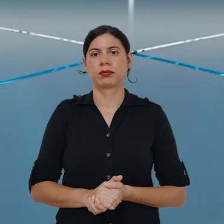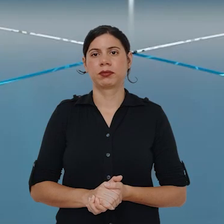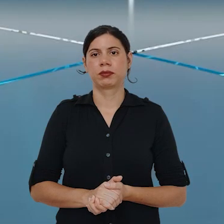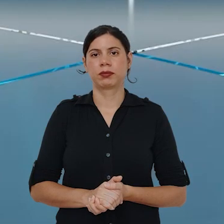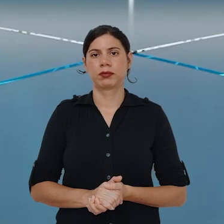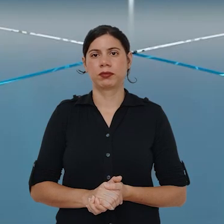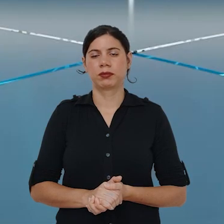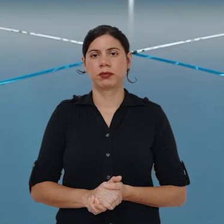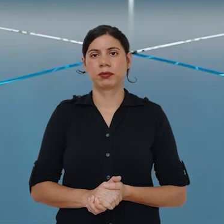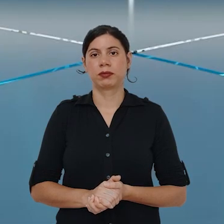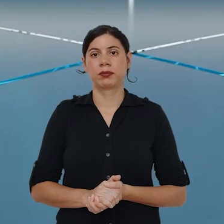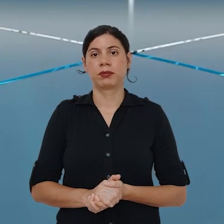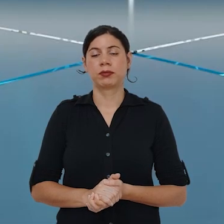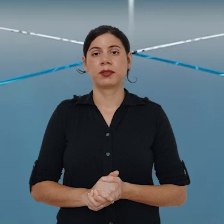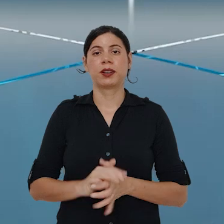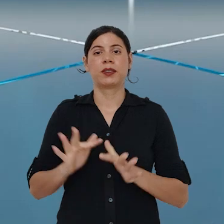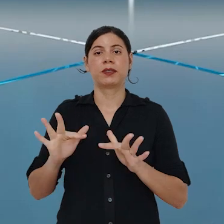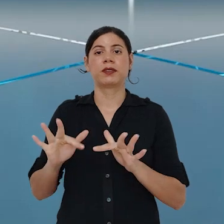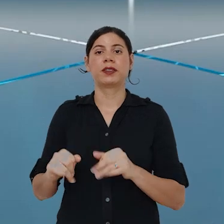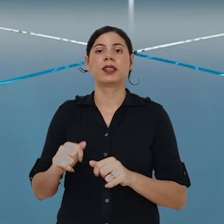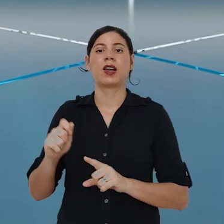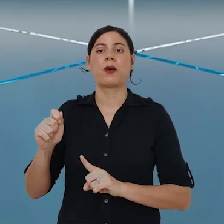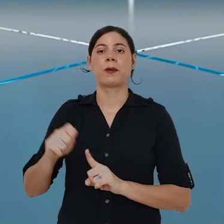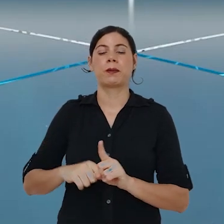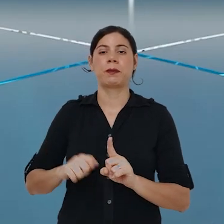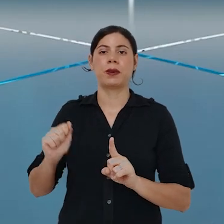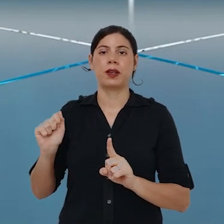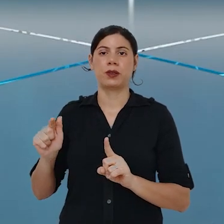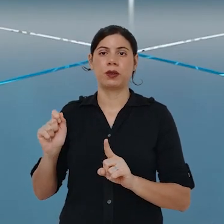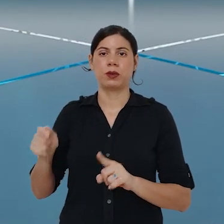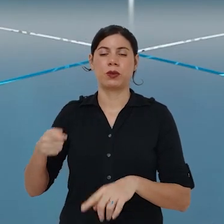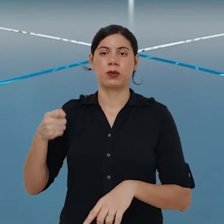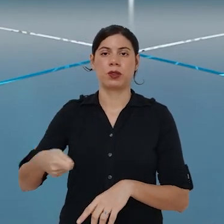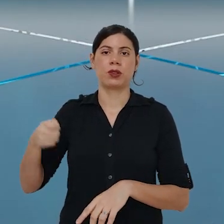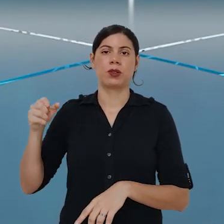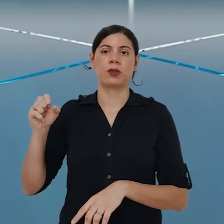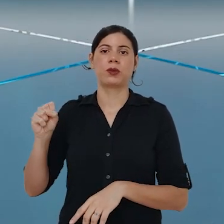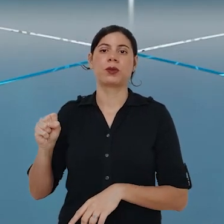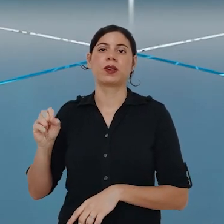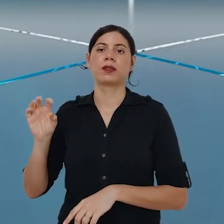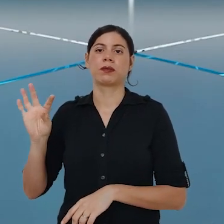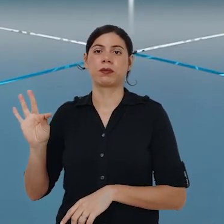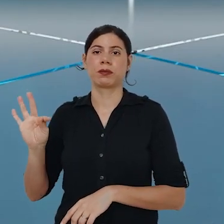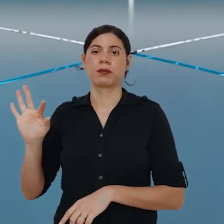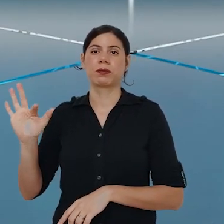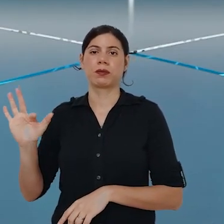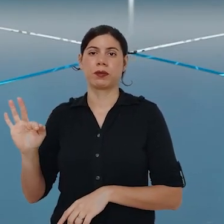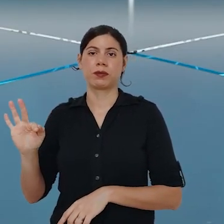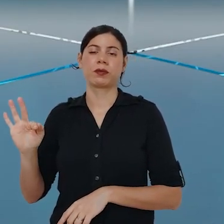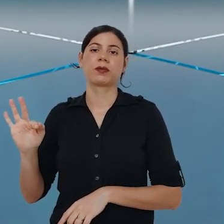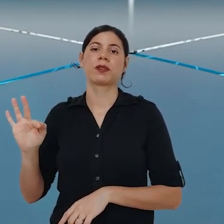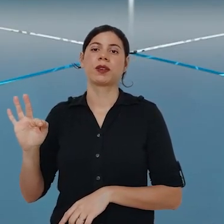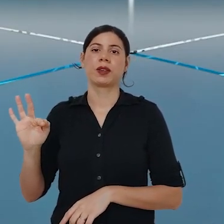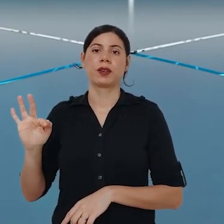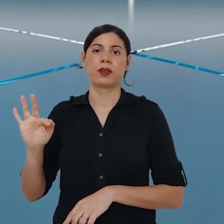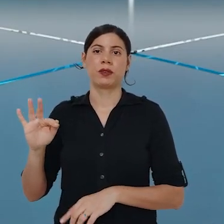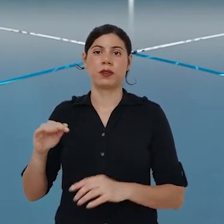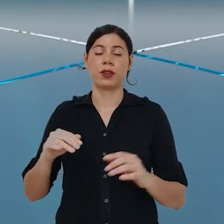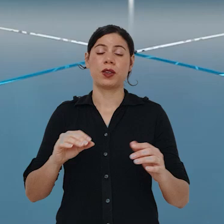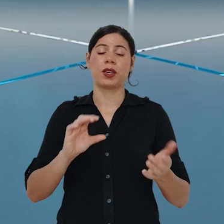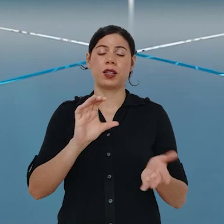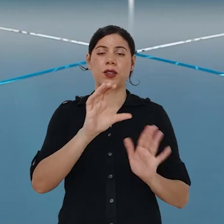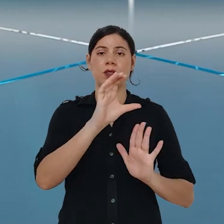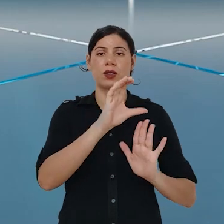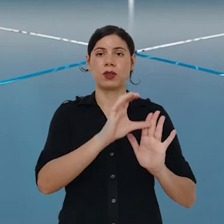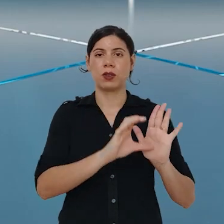No final de agosto, uma decisão do Supremo Tribunal Federal considerou que a alteração no Código de Processo Penal que instituiu o